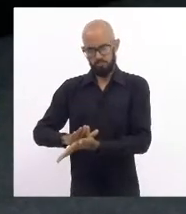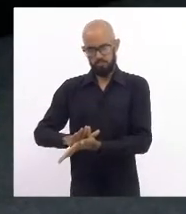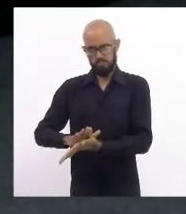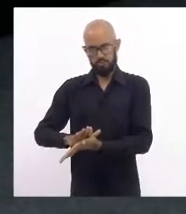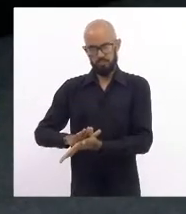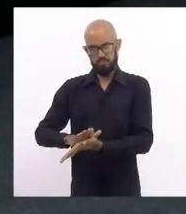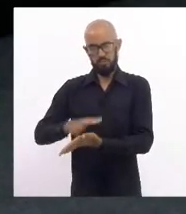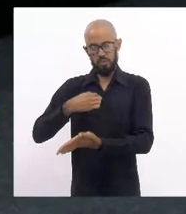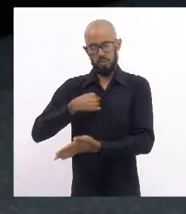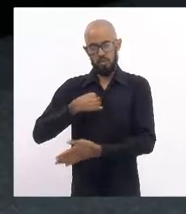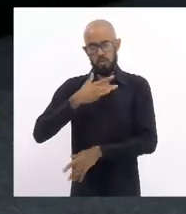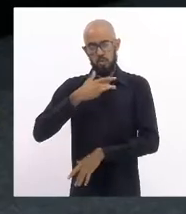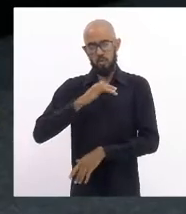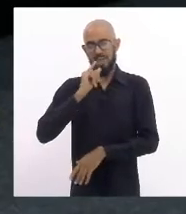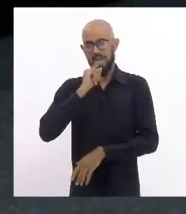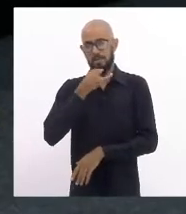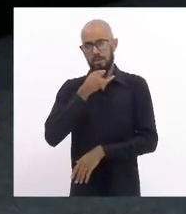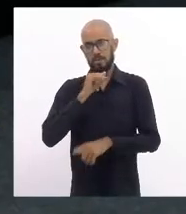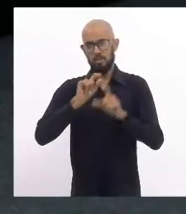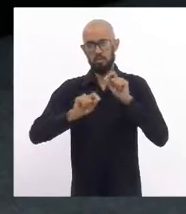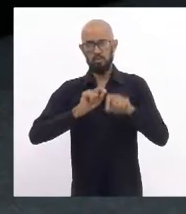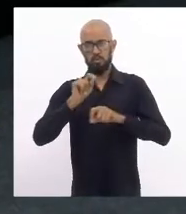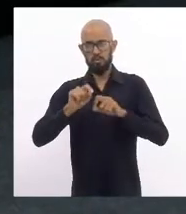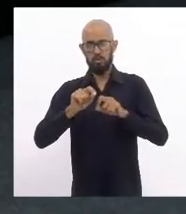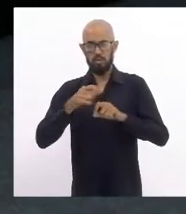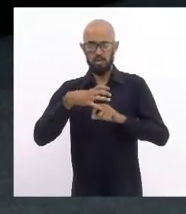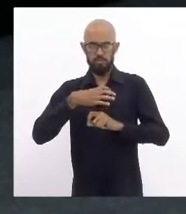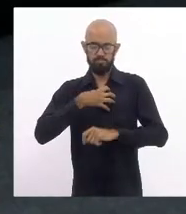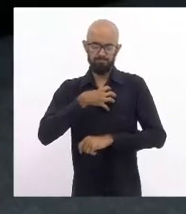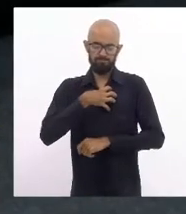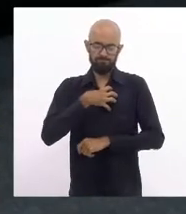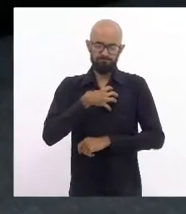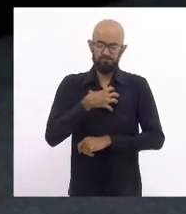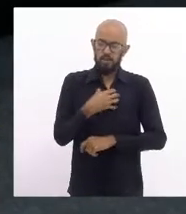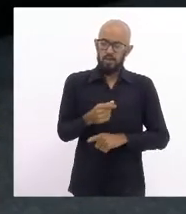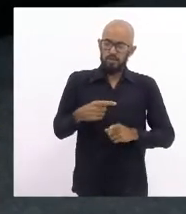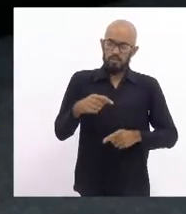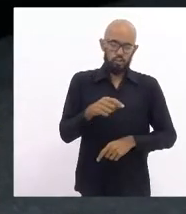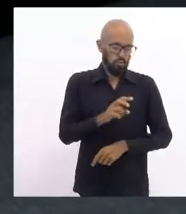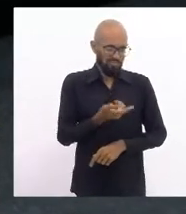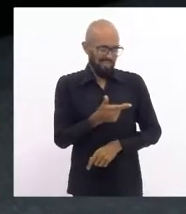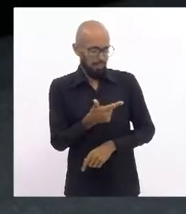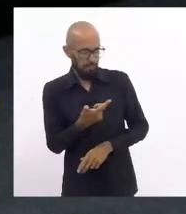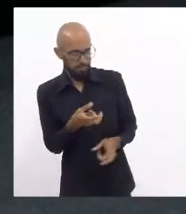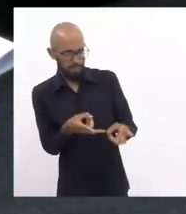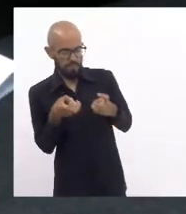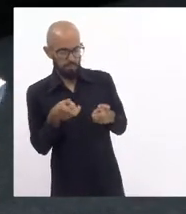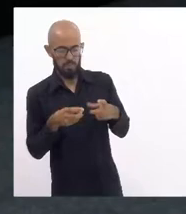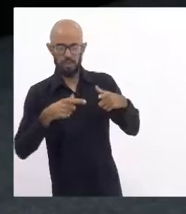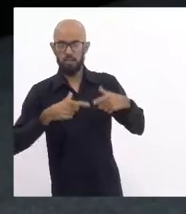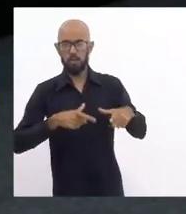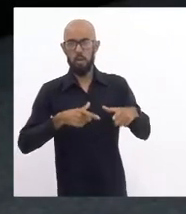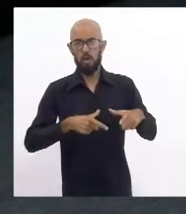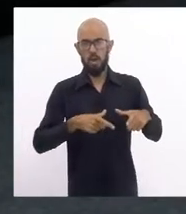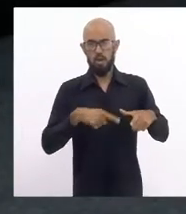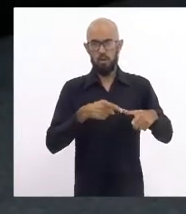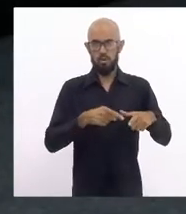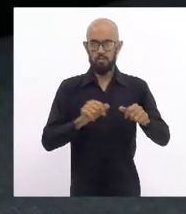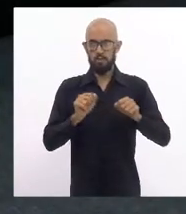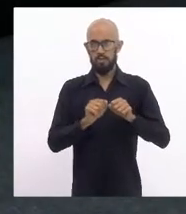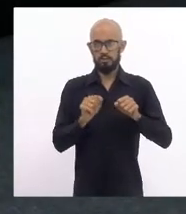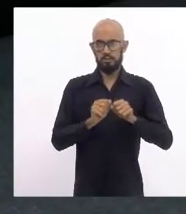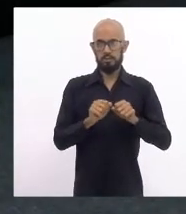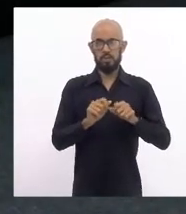lamento profundamente que não haja esse olhar de aproveitar aquele espaço e colocar ali um